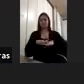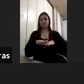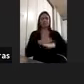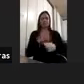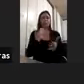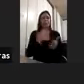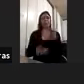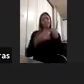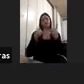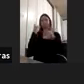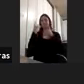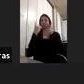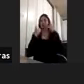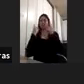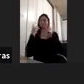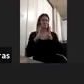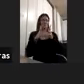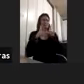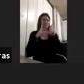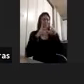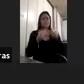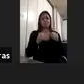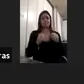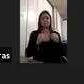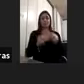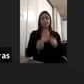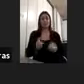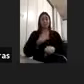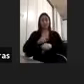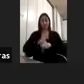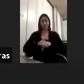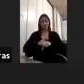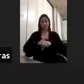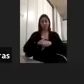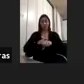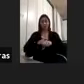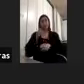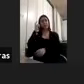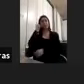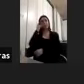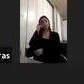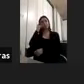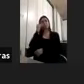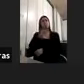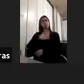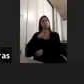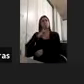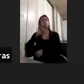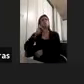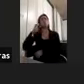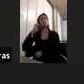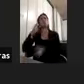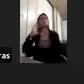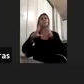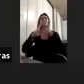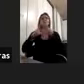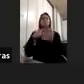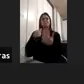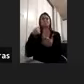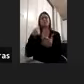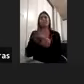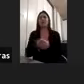Foi. E assim, Gilce, na hora, assim, eu não cheguei a pensar tanto assim, meu Deus, né, nossas contas, como todo,